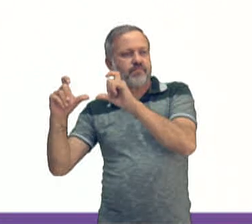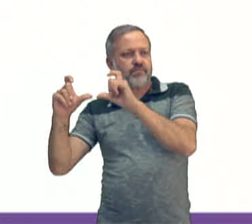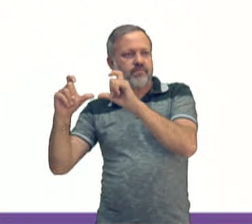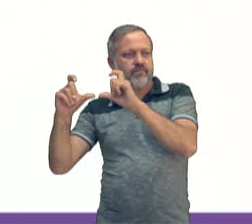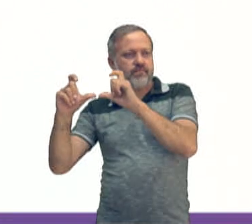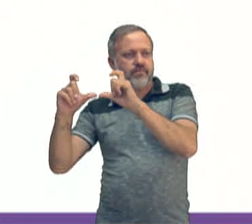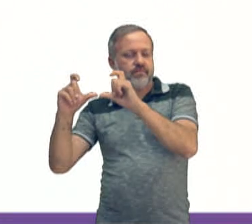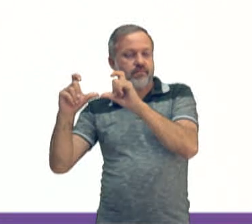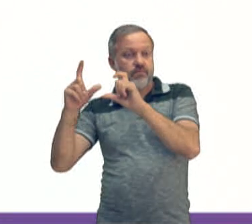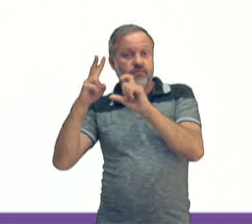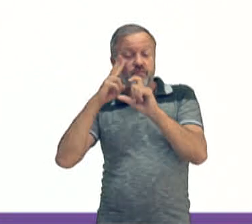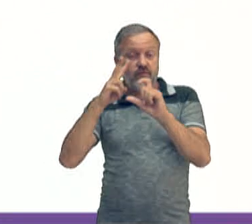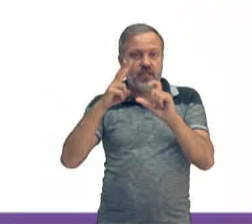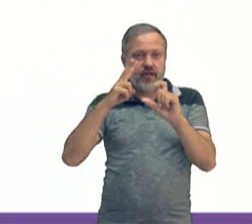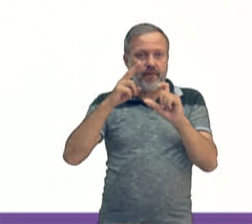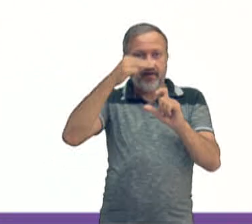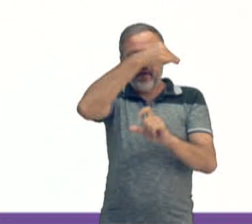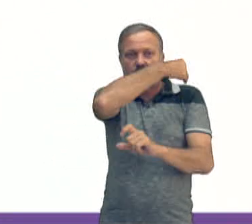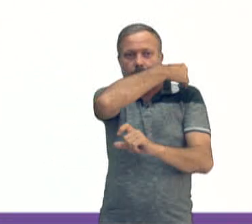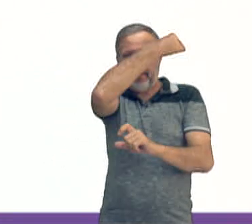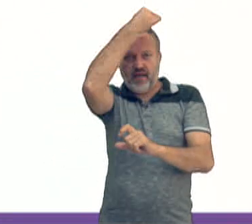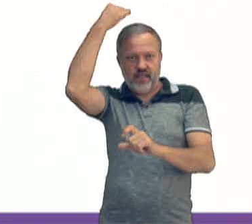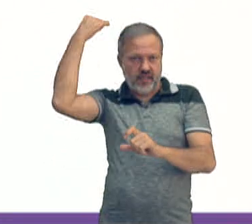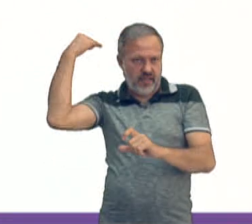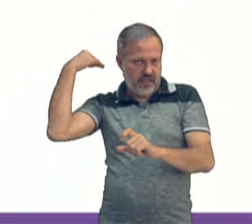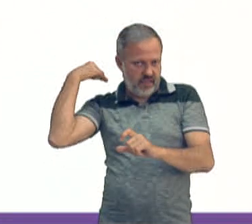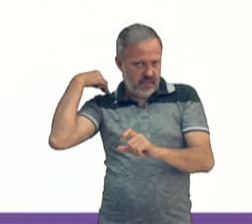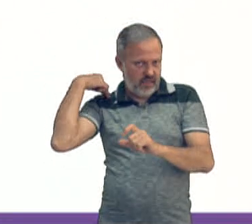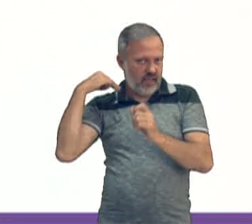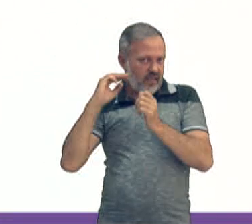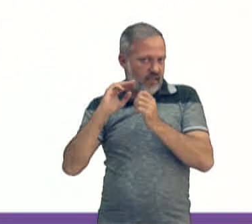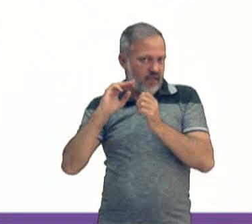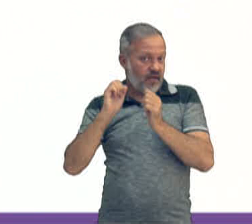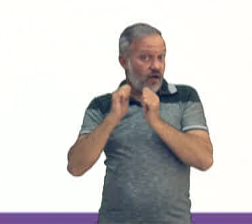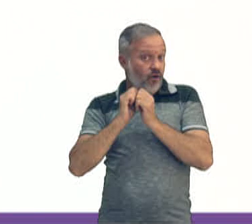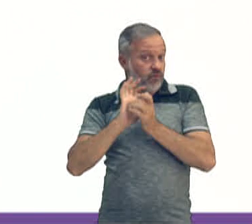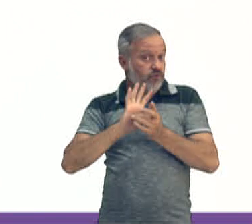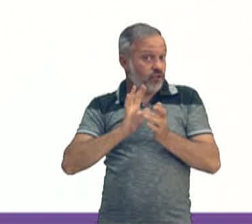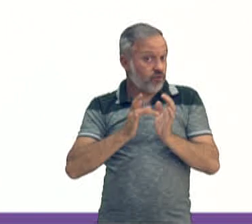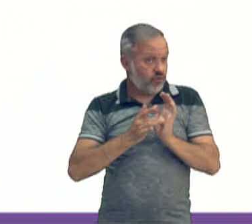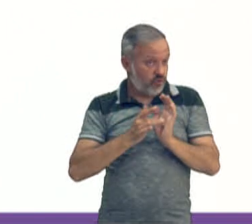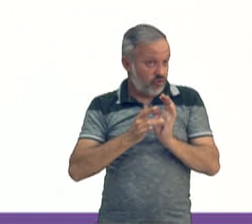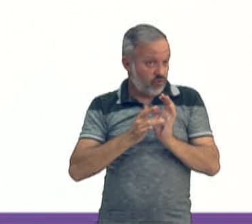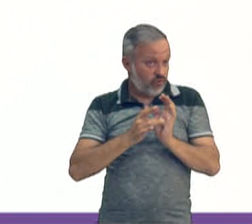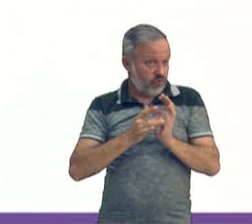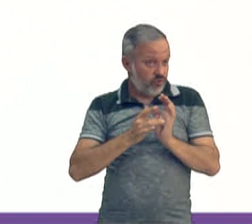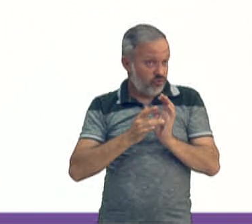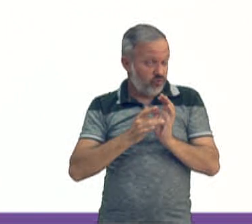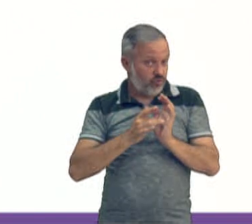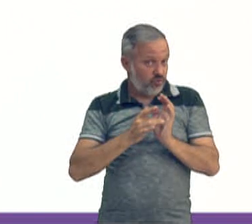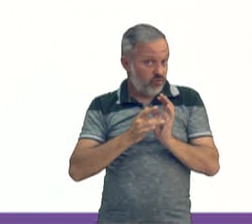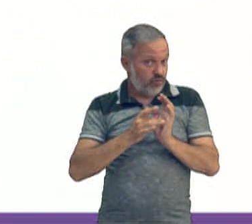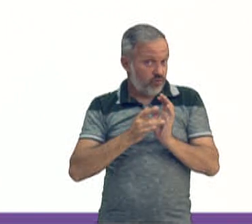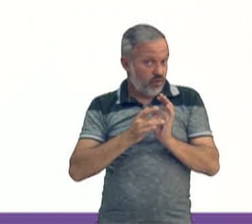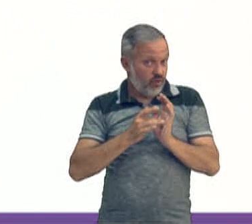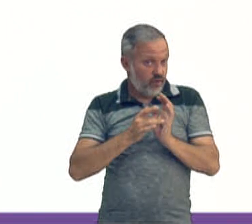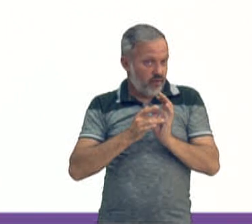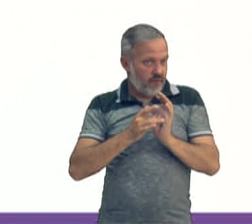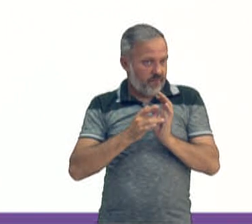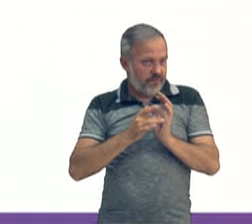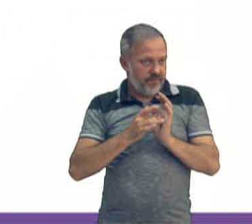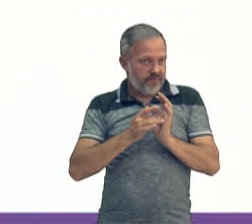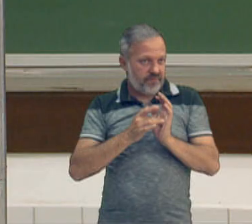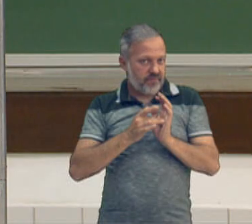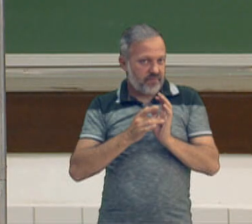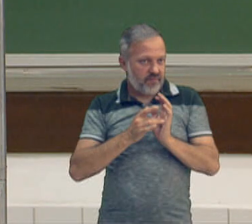nós temos Maria com Jesus, José com Jesus, enfim, estão registrando aqui algumas passagens nos vitrais.